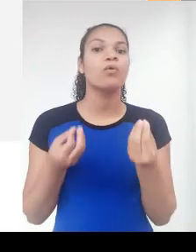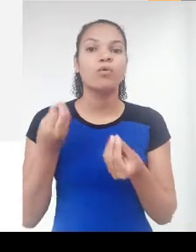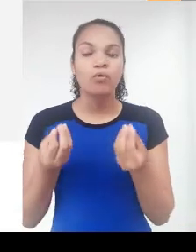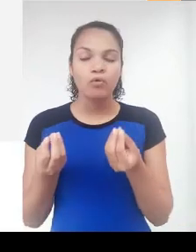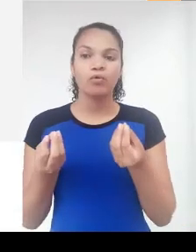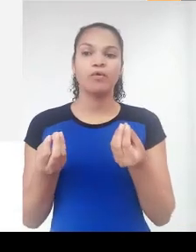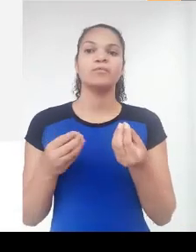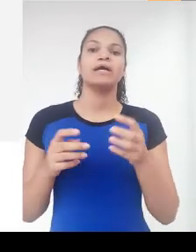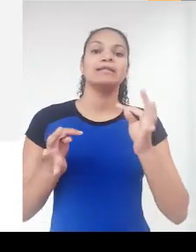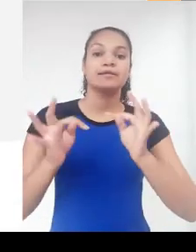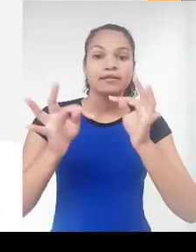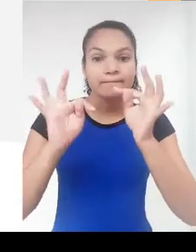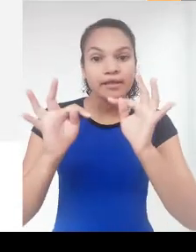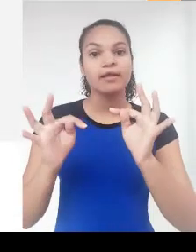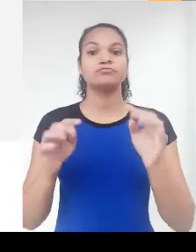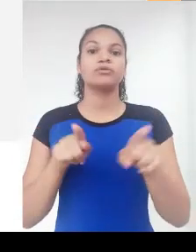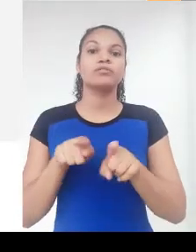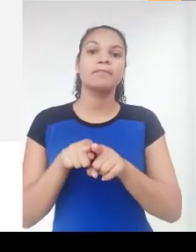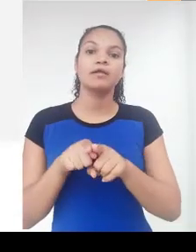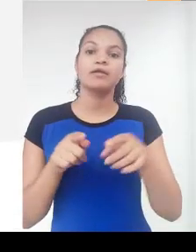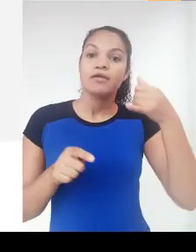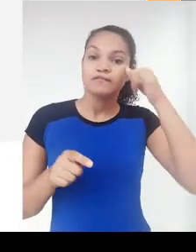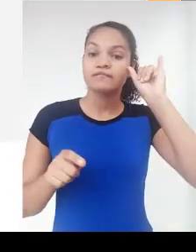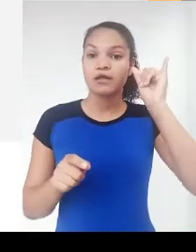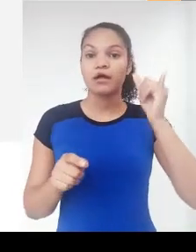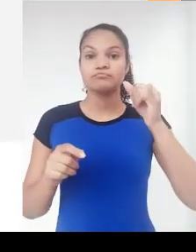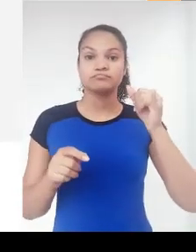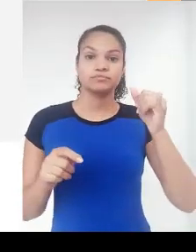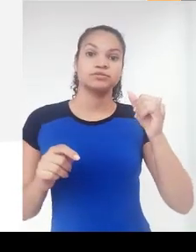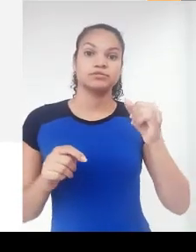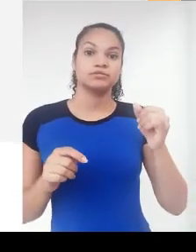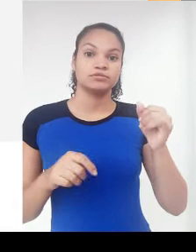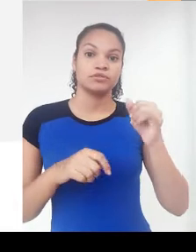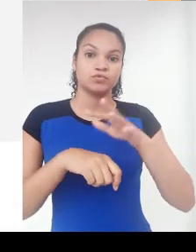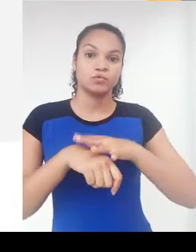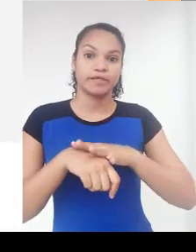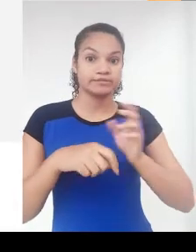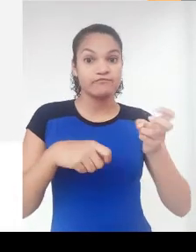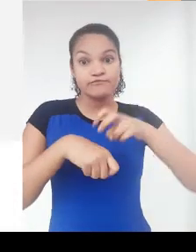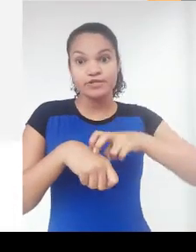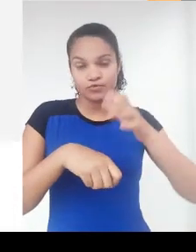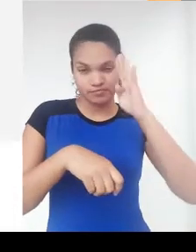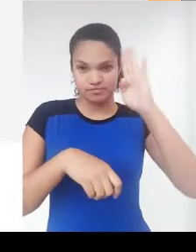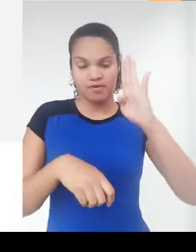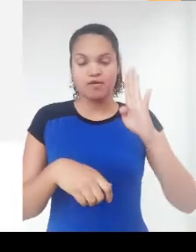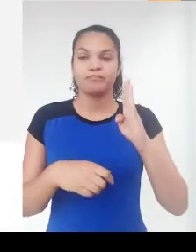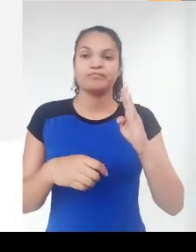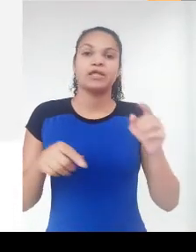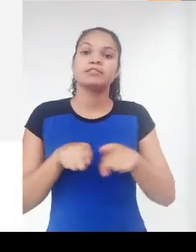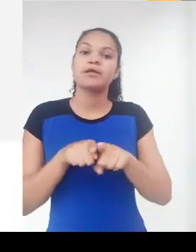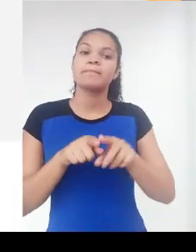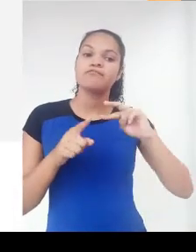o tratamento e o combate, no caso do vírus, considerando perspectivas mais amplas,